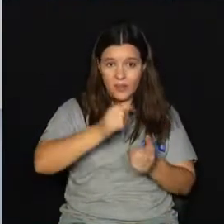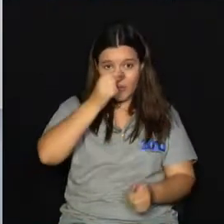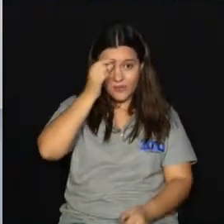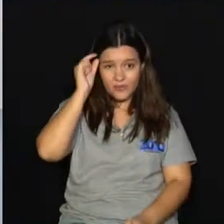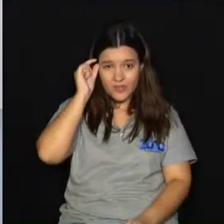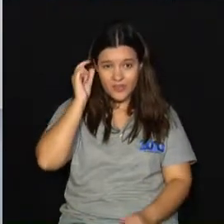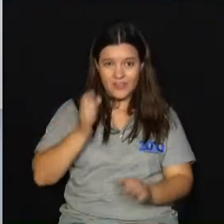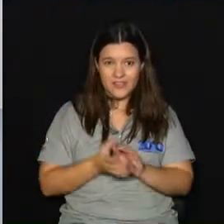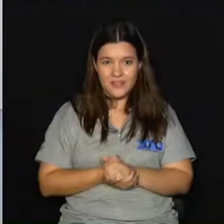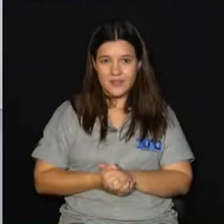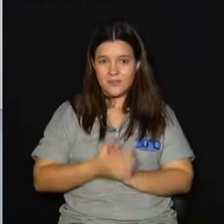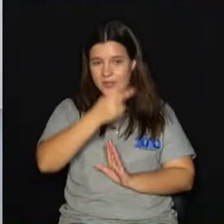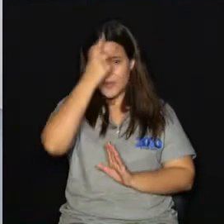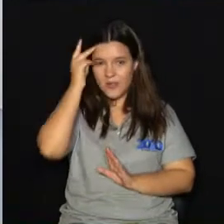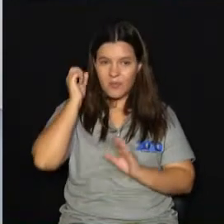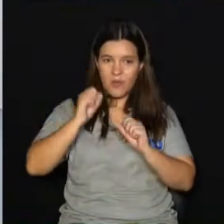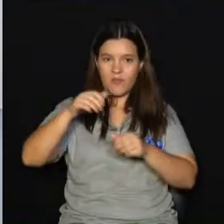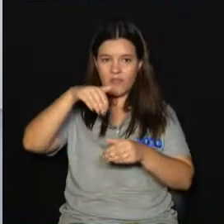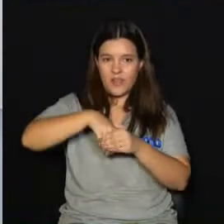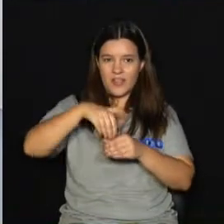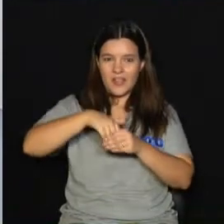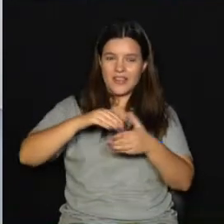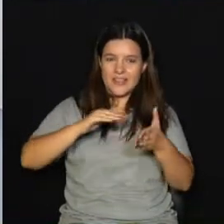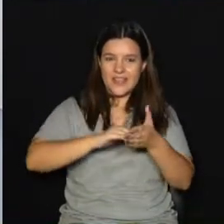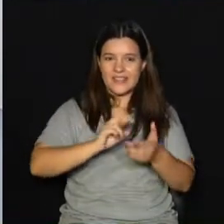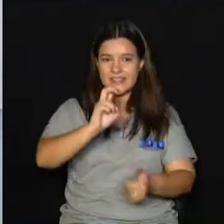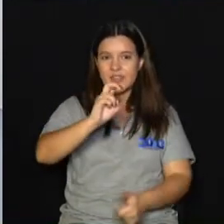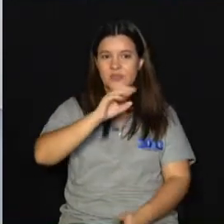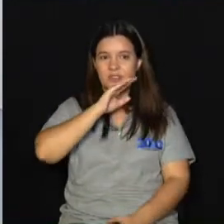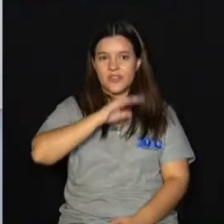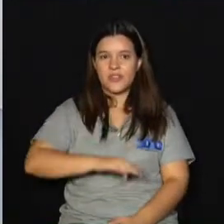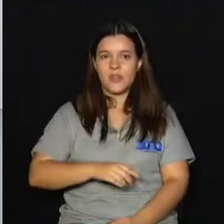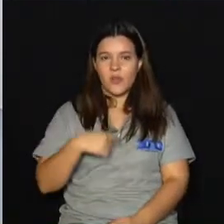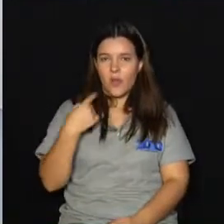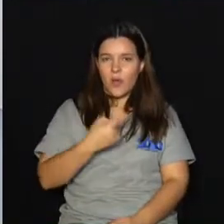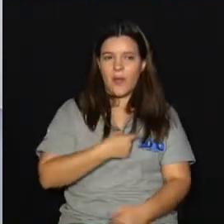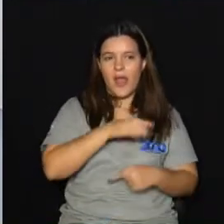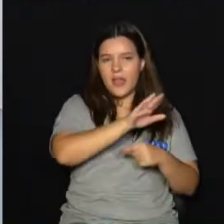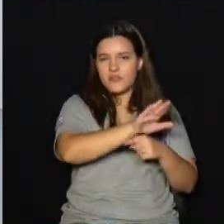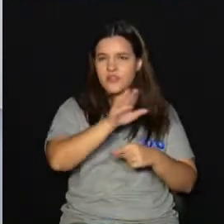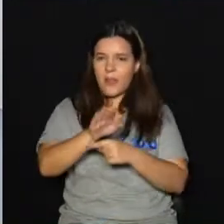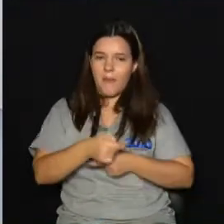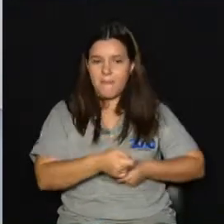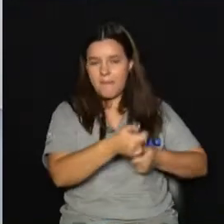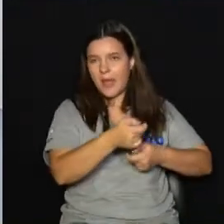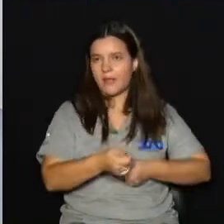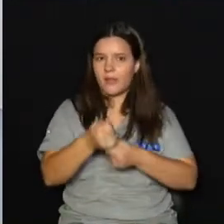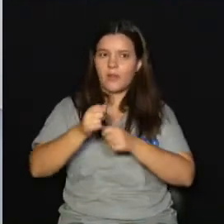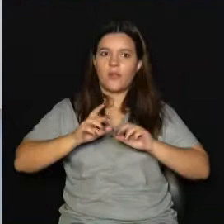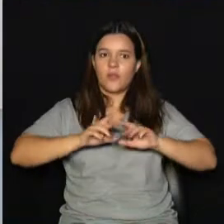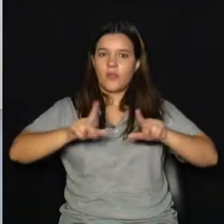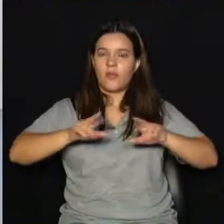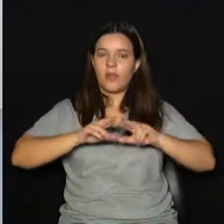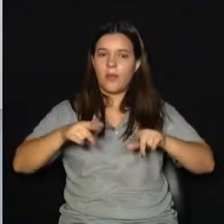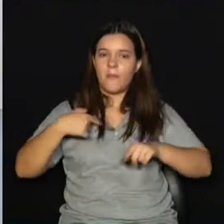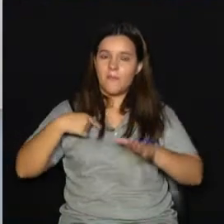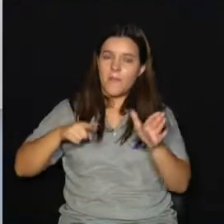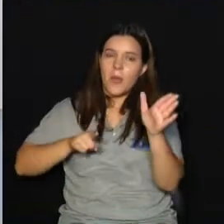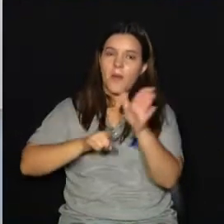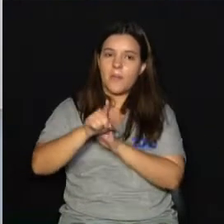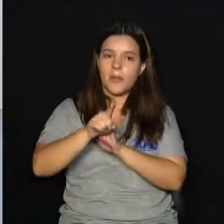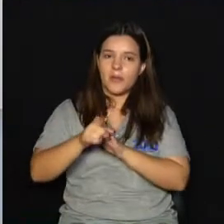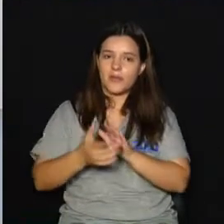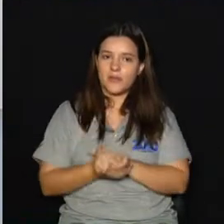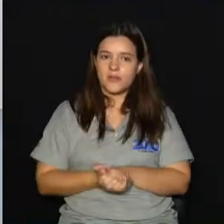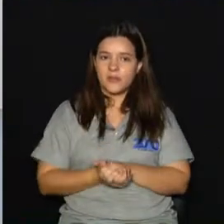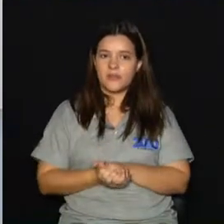podem votar até 5 horas da tarde, né, a nossa função aqui não é beneficiar um ou outro candidato. Então, a minha pergunta para você em relação aqui